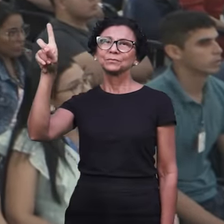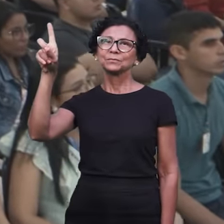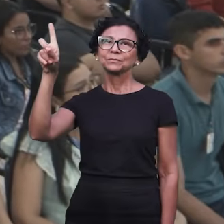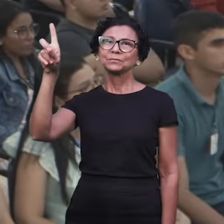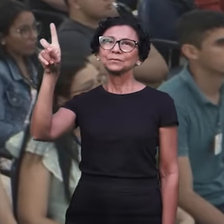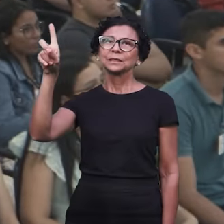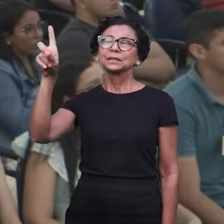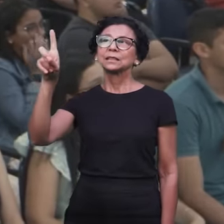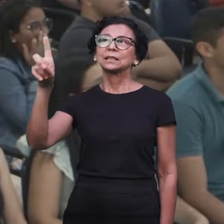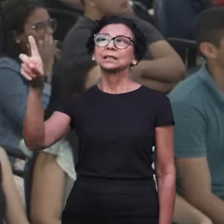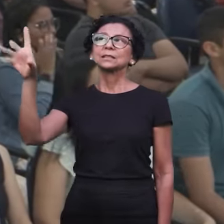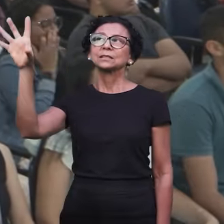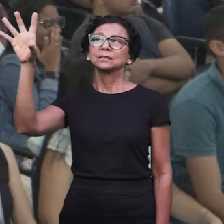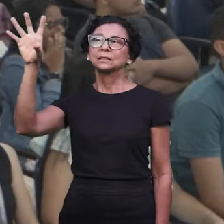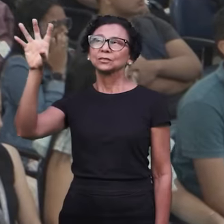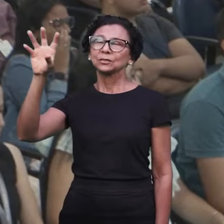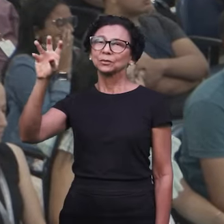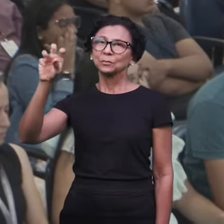Deus,